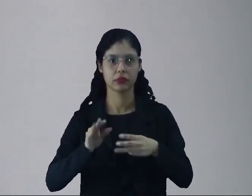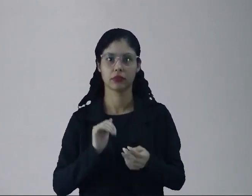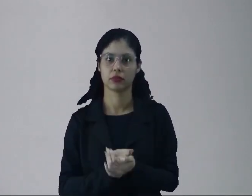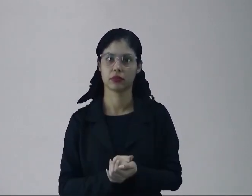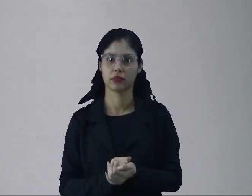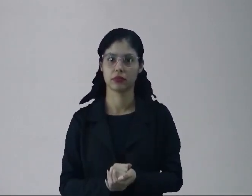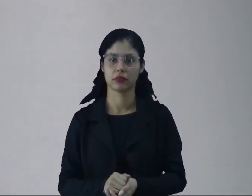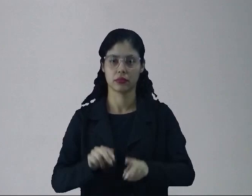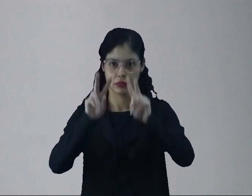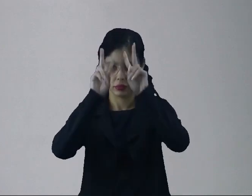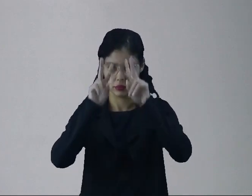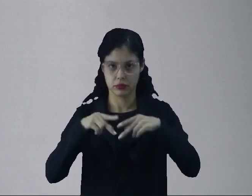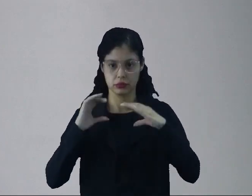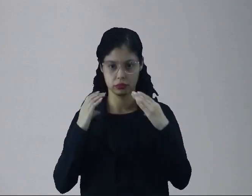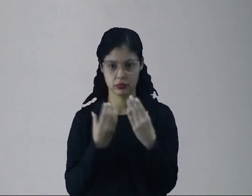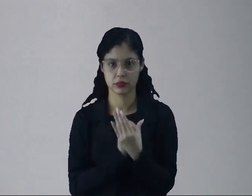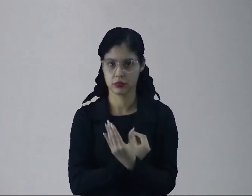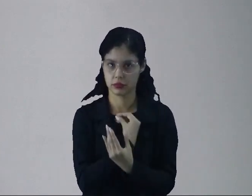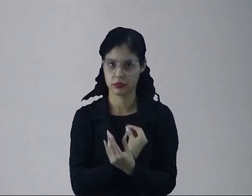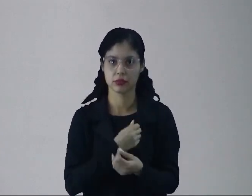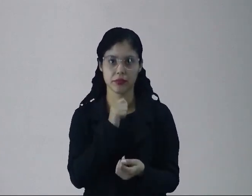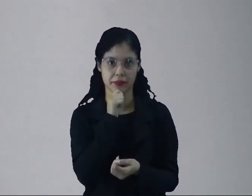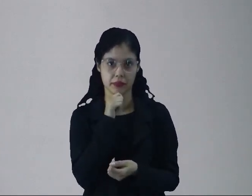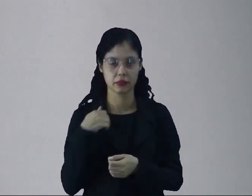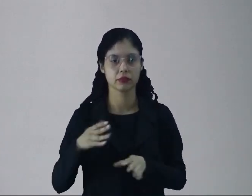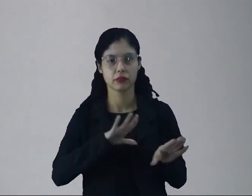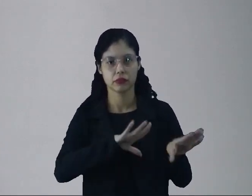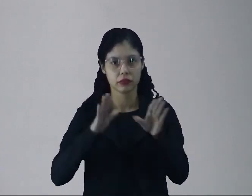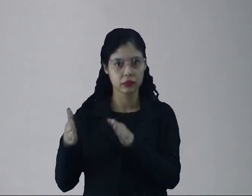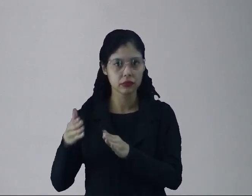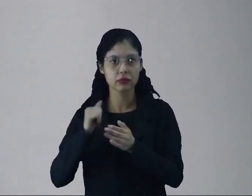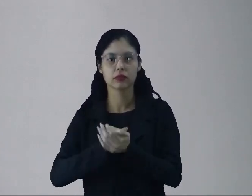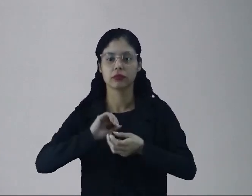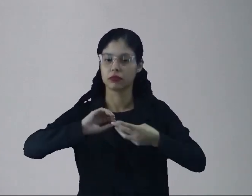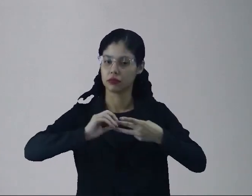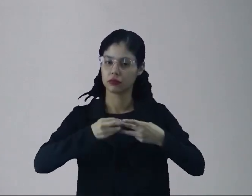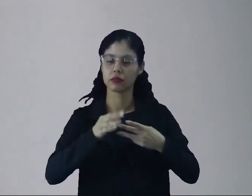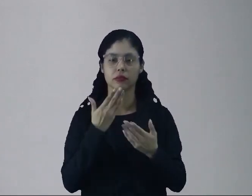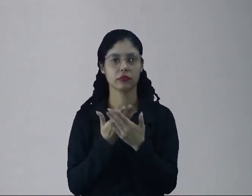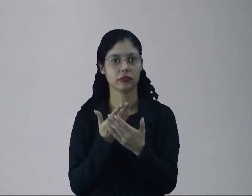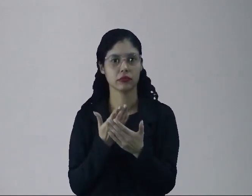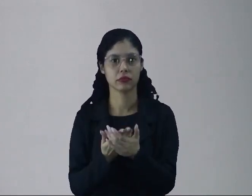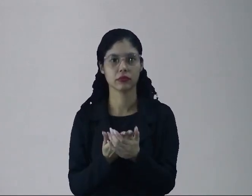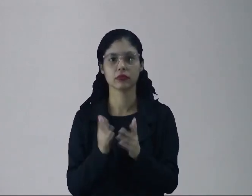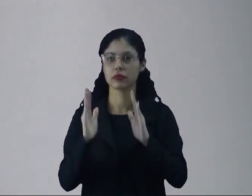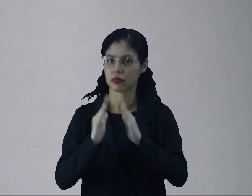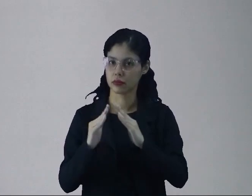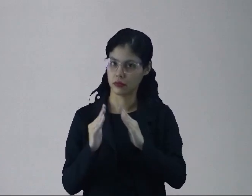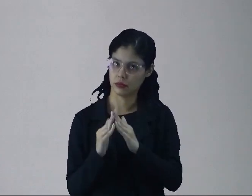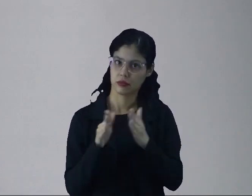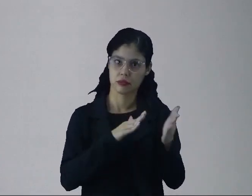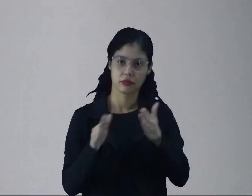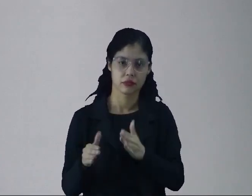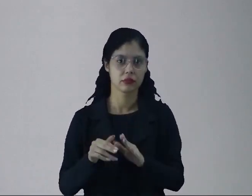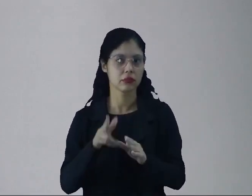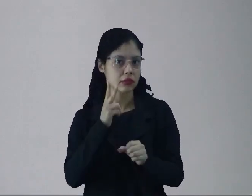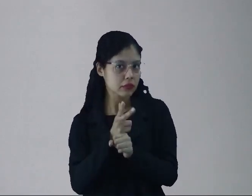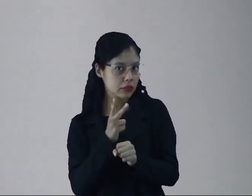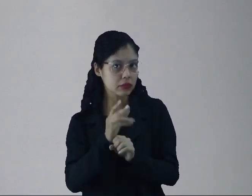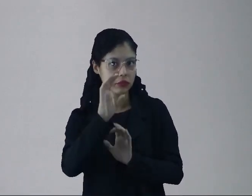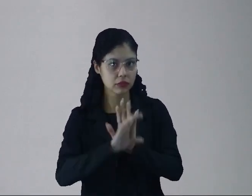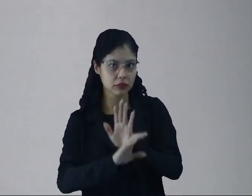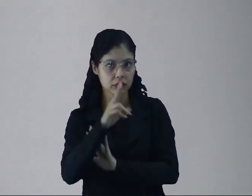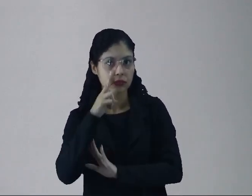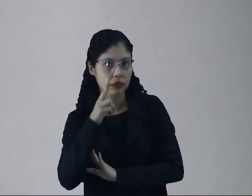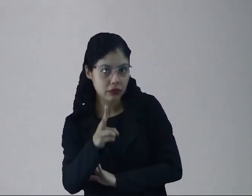vivos. Então é para vocês terem noção que a parte da citologia, quando vocês forem estudar na casa de vocês, e a partir desses vídeos, dos conteúdos